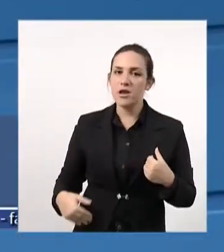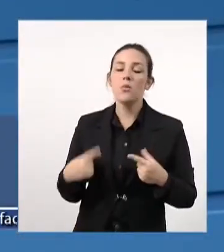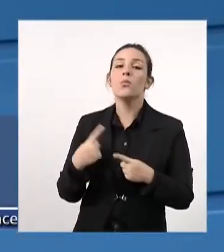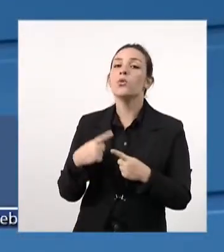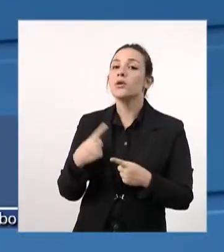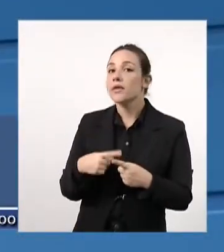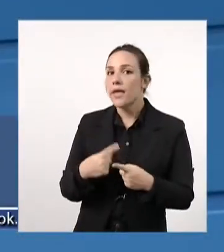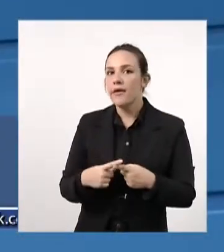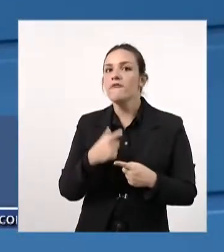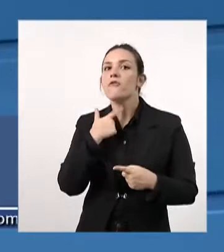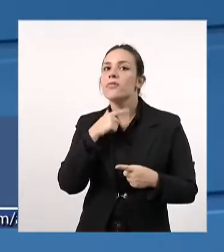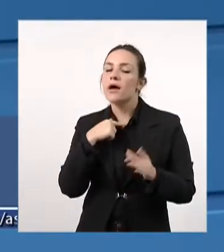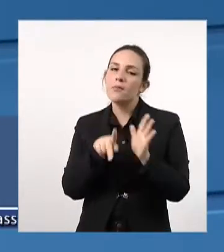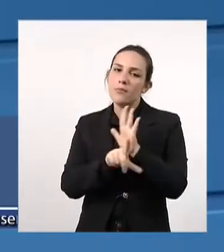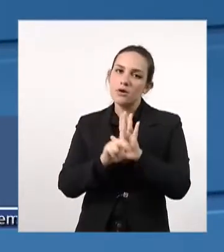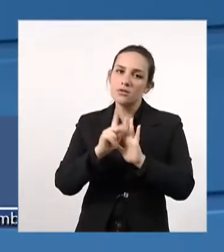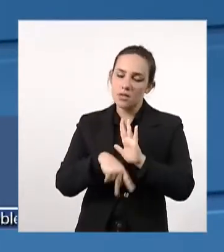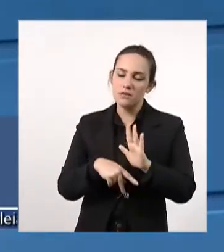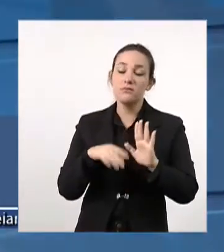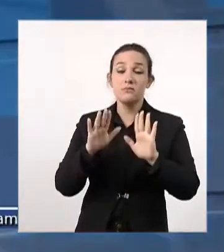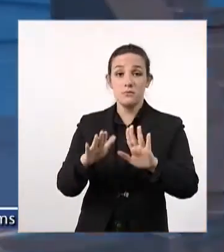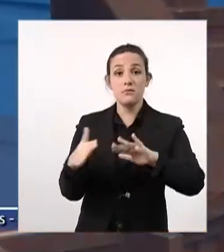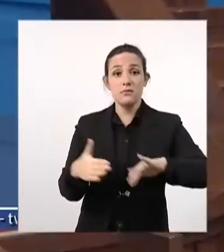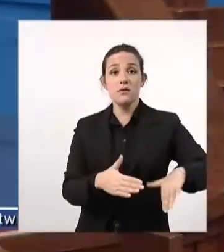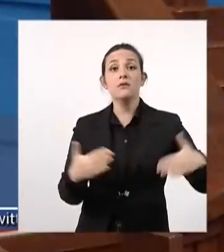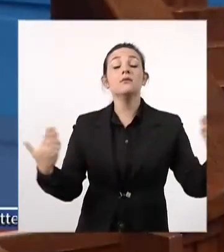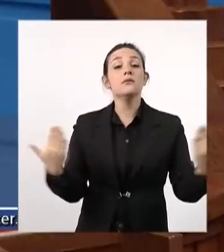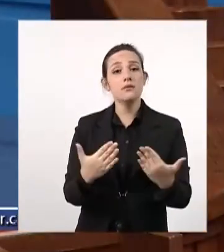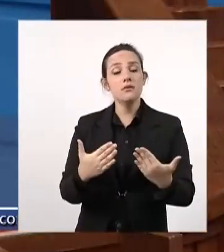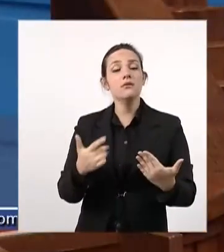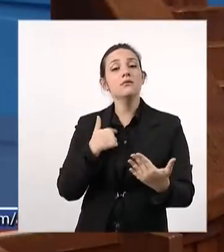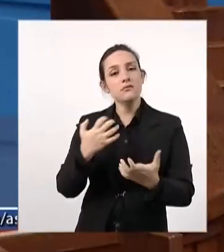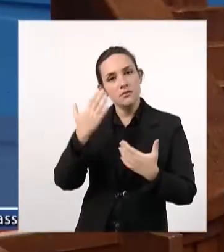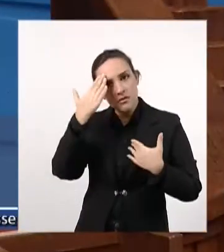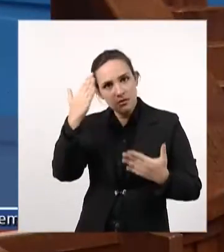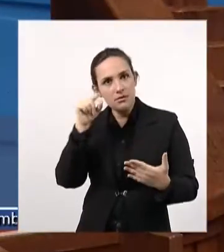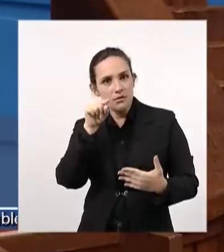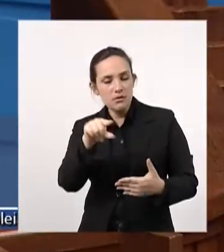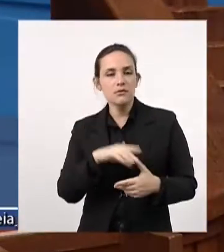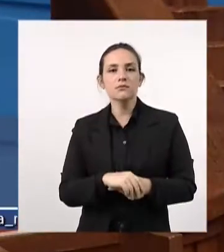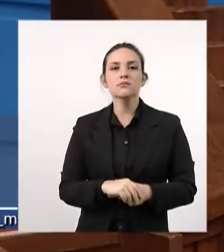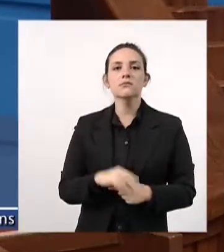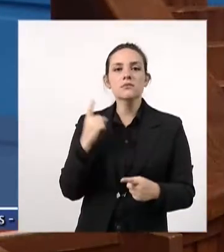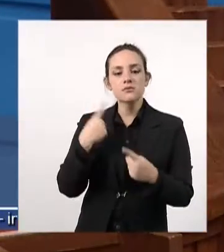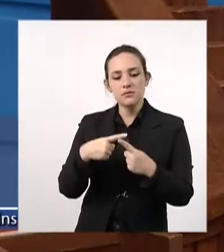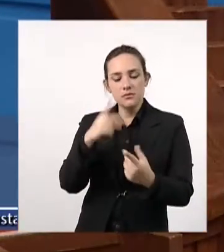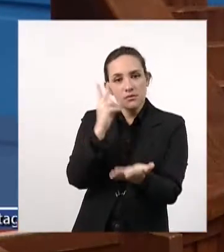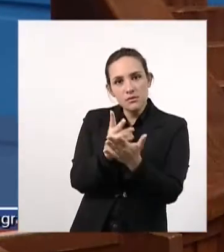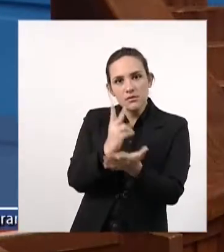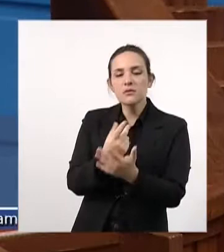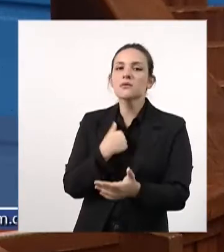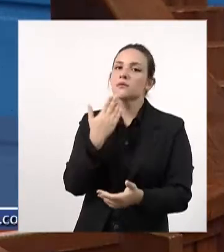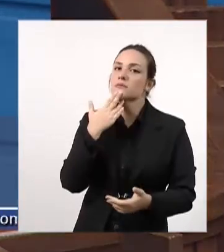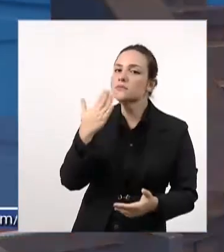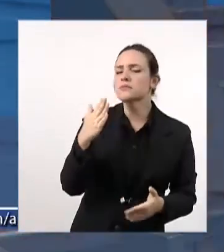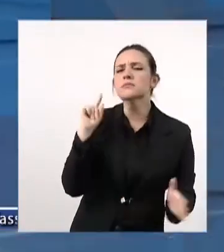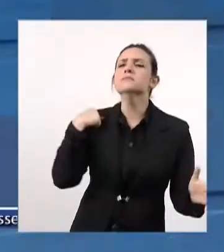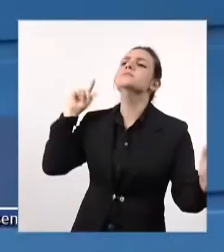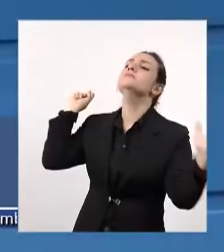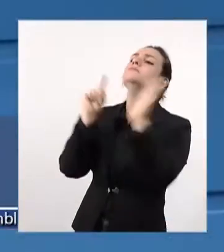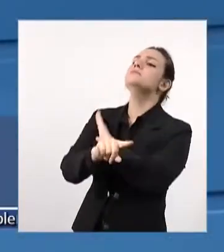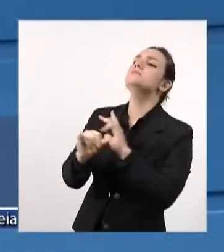quero parabenizar Vossa Excelência, só tenho a agradecer, porque todas as vezes que solicitei, né,